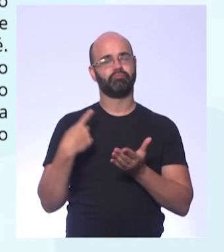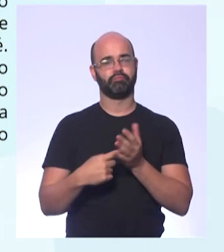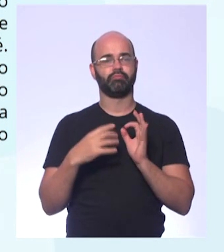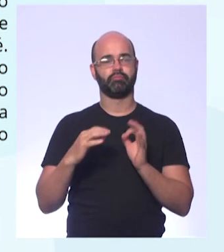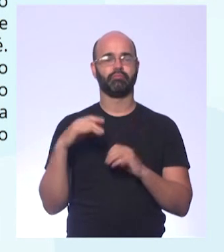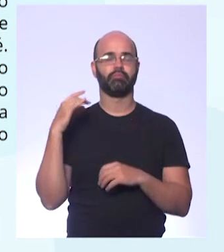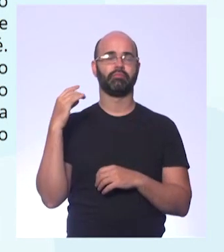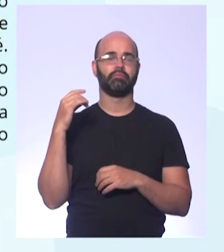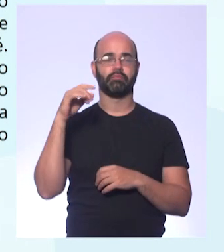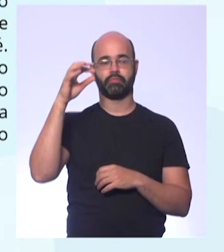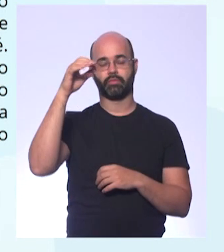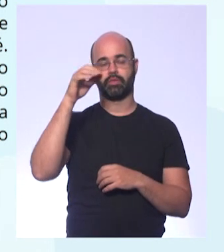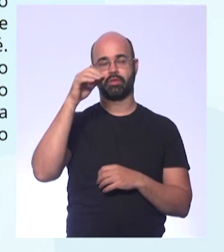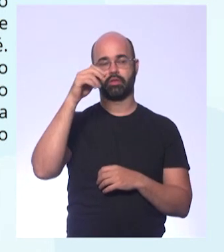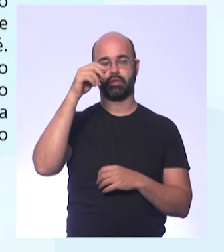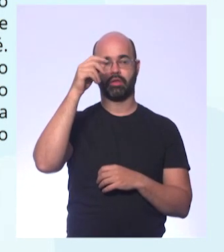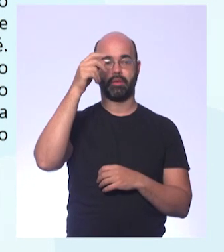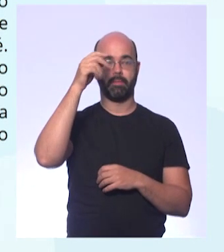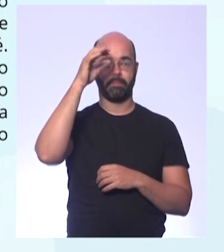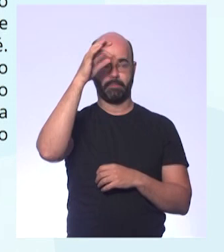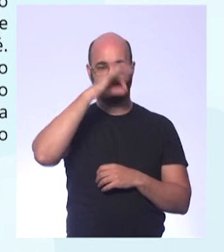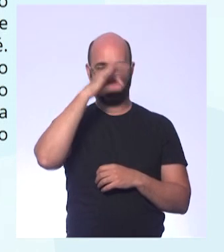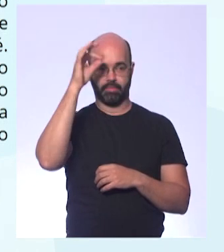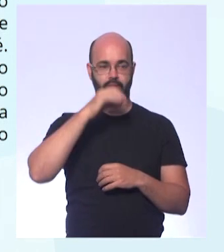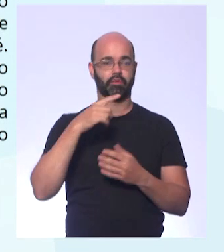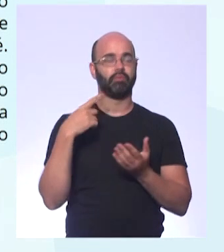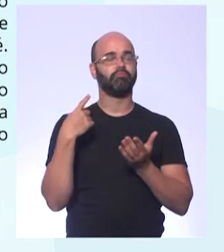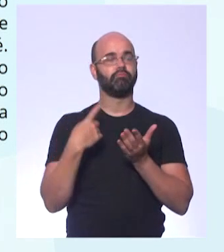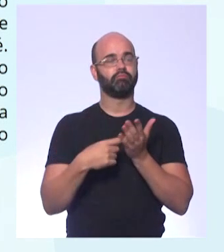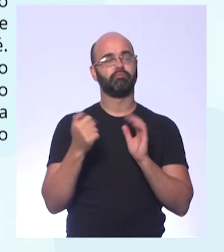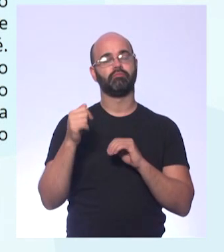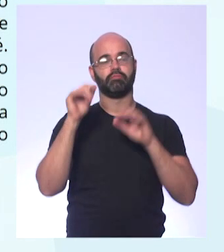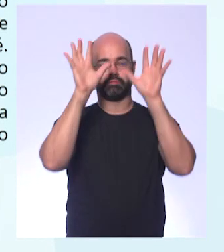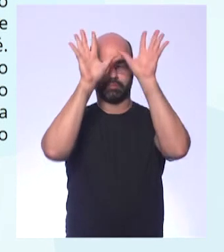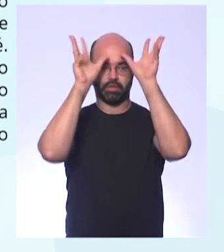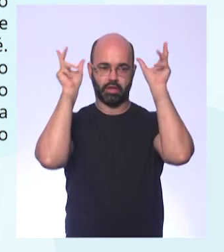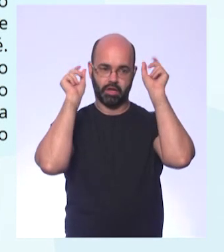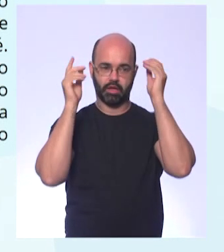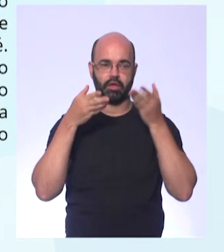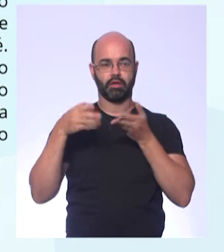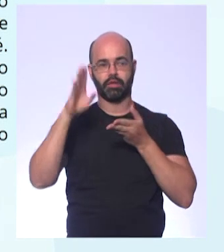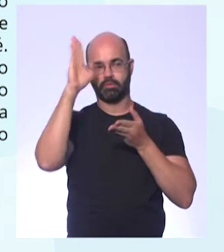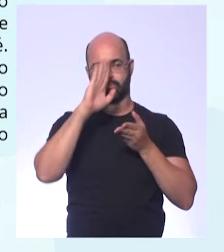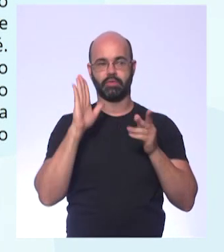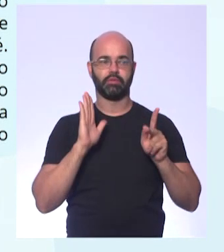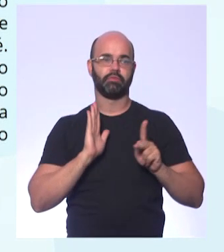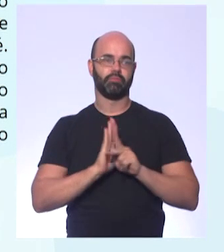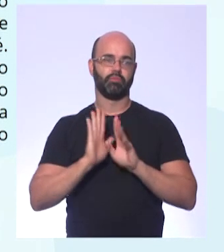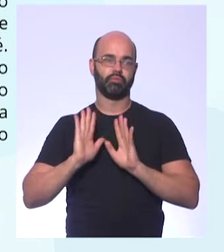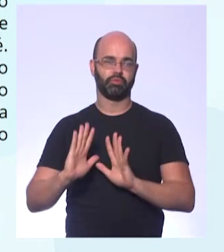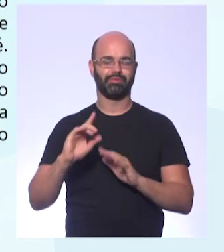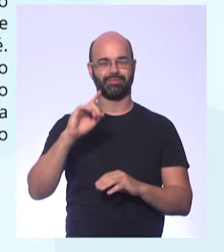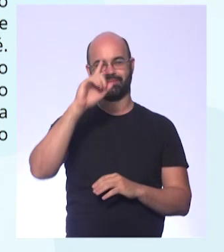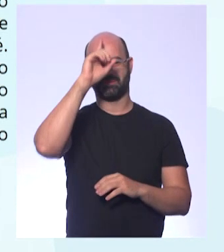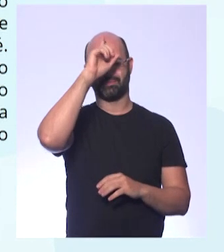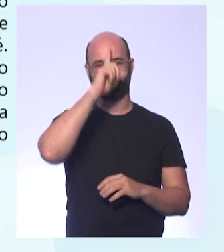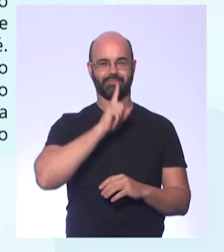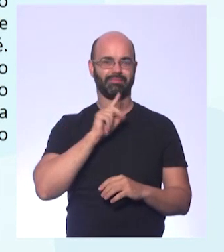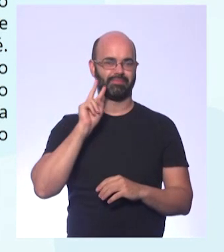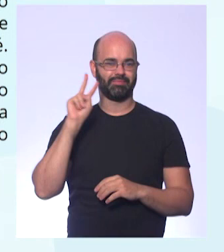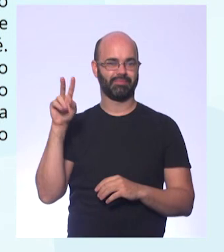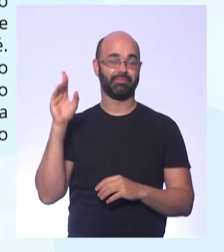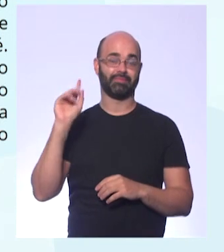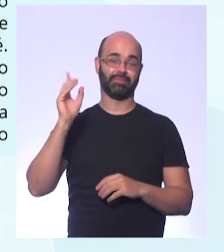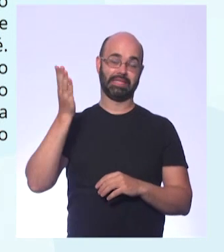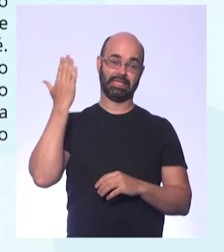Peru, completou a incorporação do atual estado do Acre ao Brasil. Tá? Então, essa região amarela, que era um território